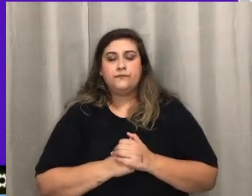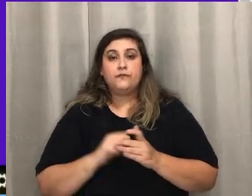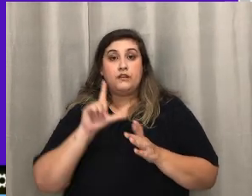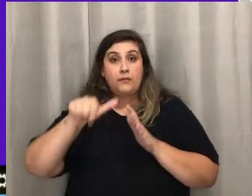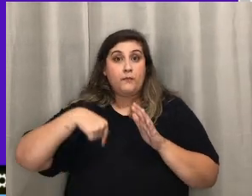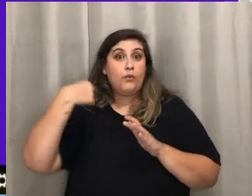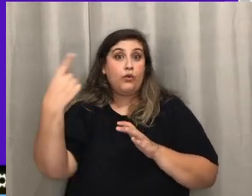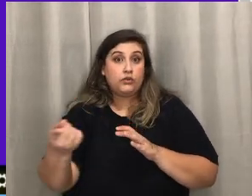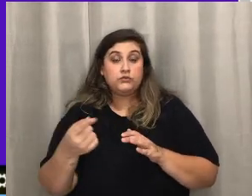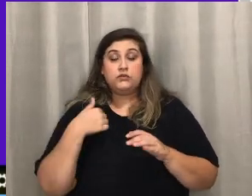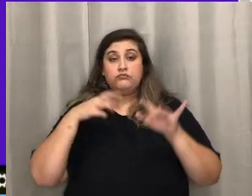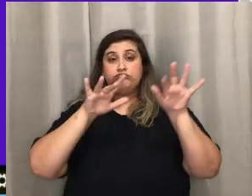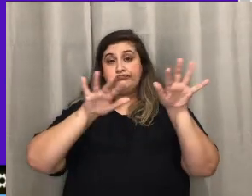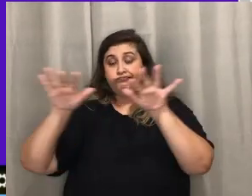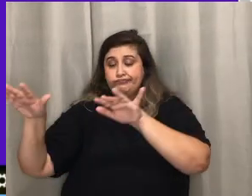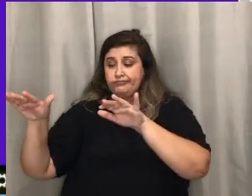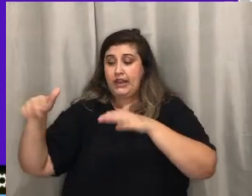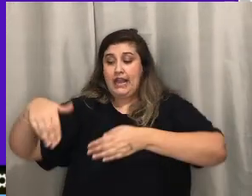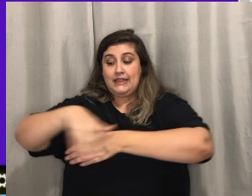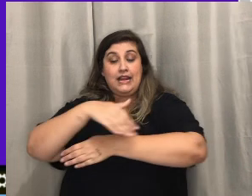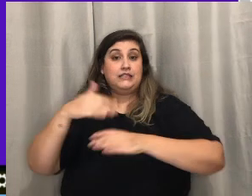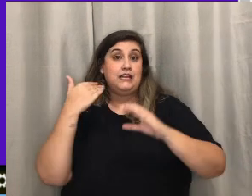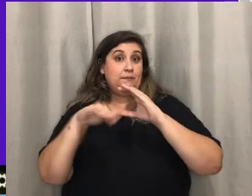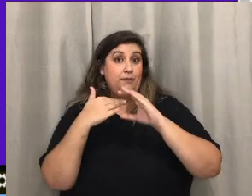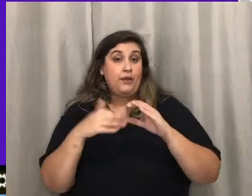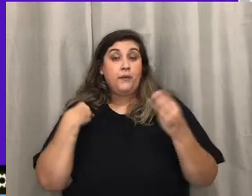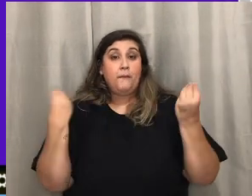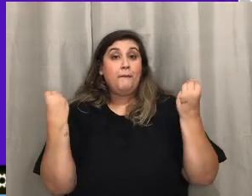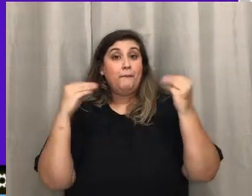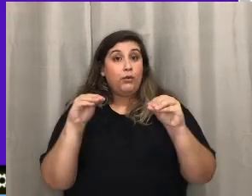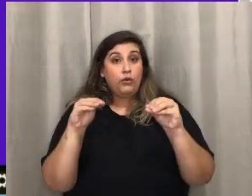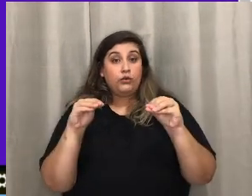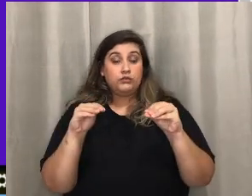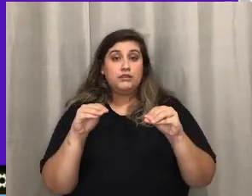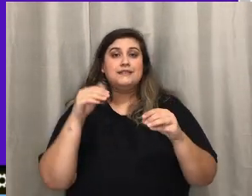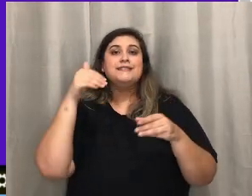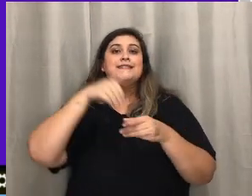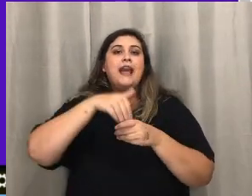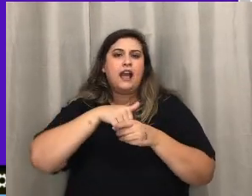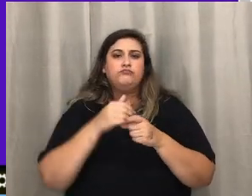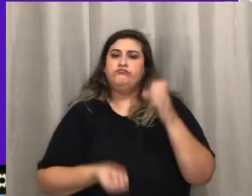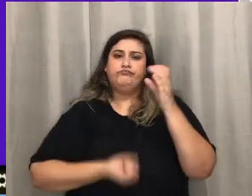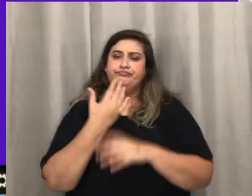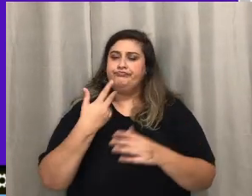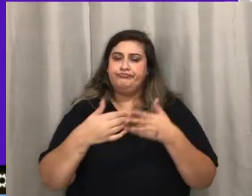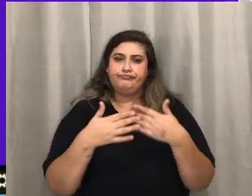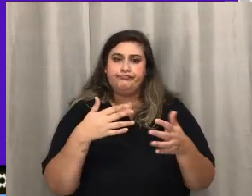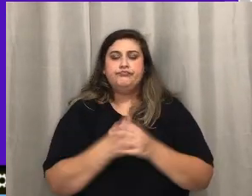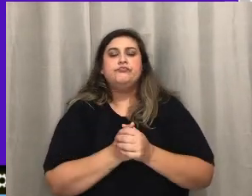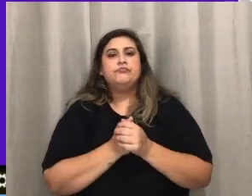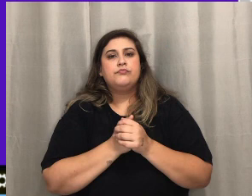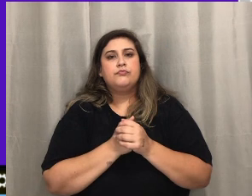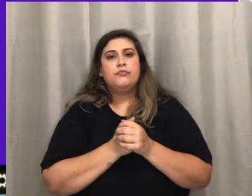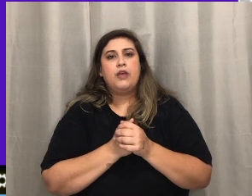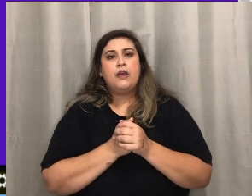Em seguida, eu vou digitar o endereço de e-mail e vou colocar uma senha.